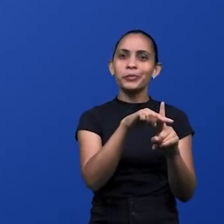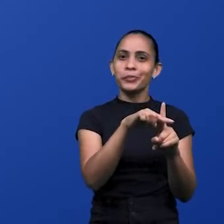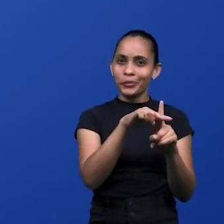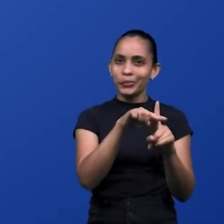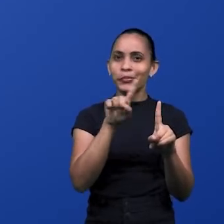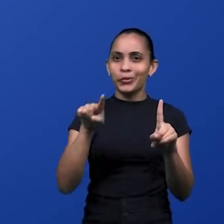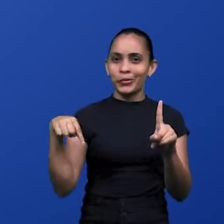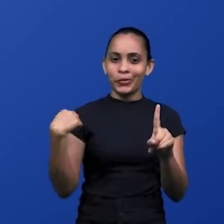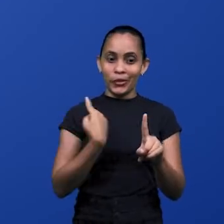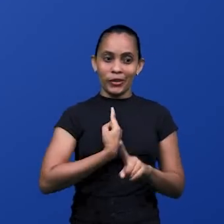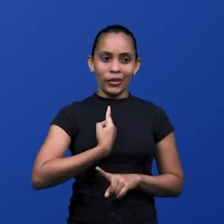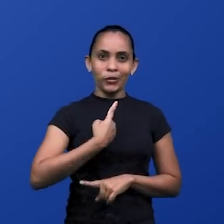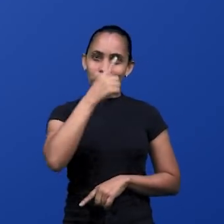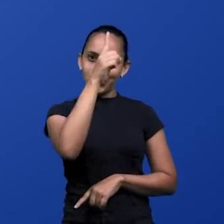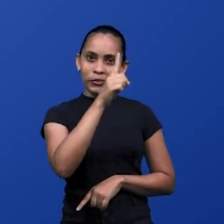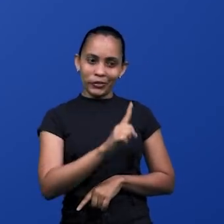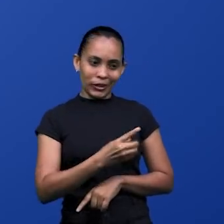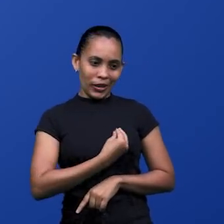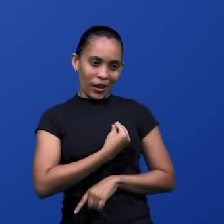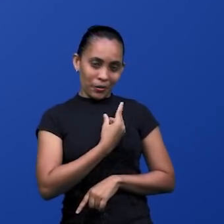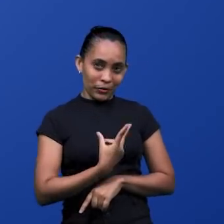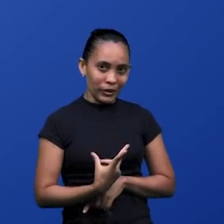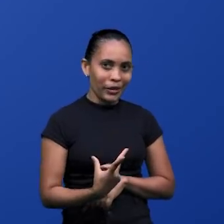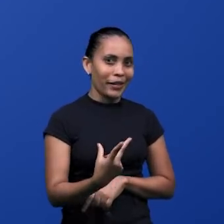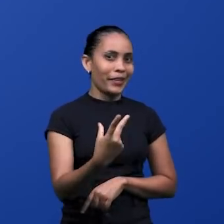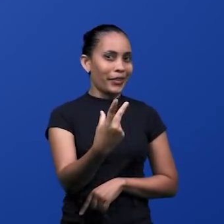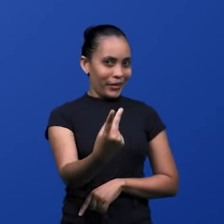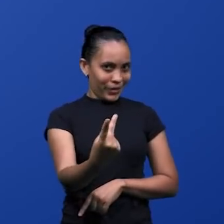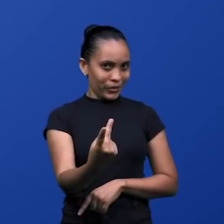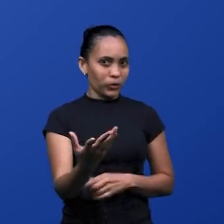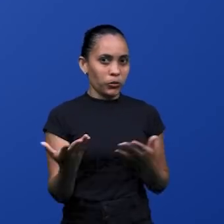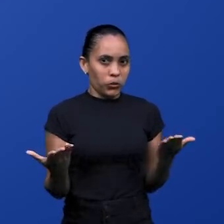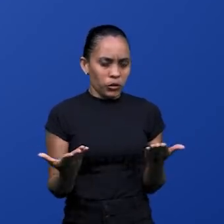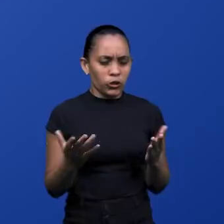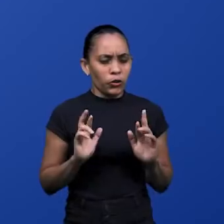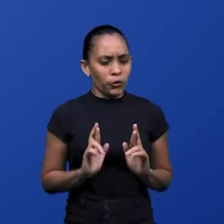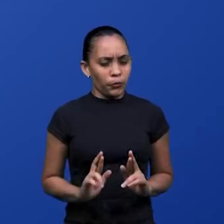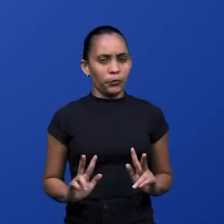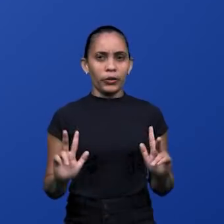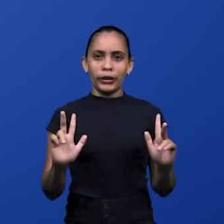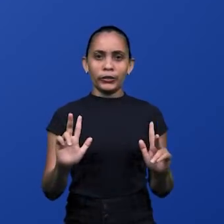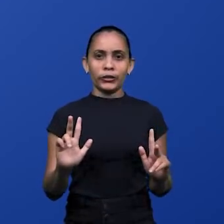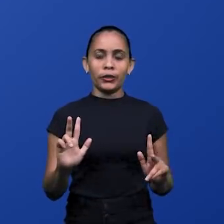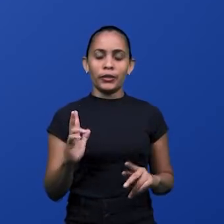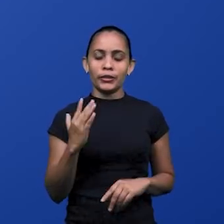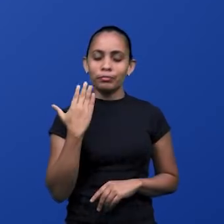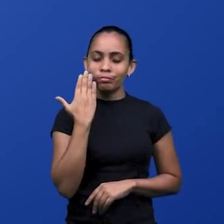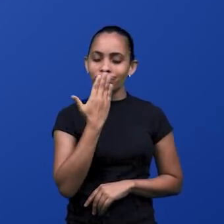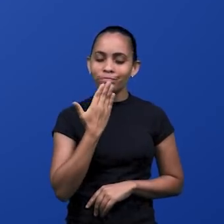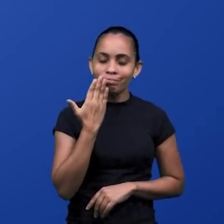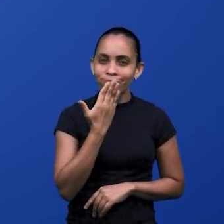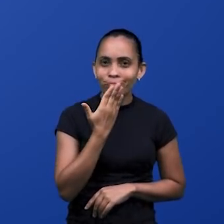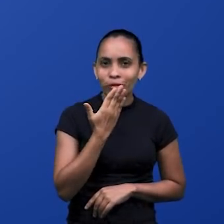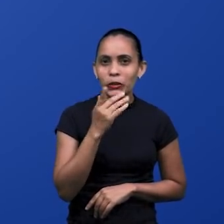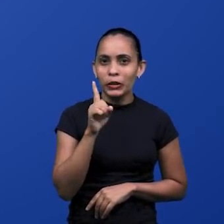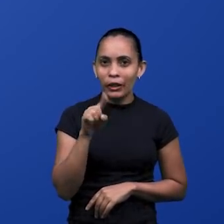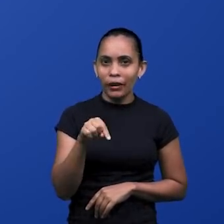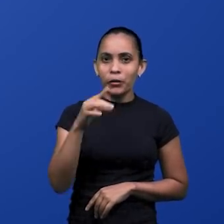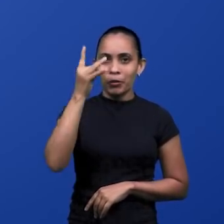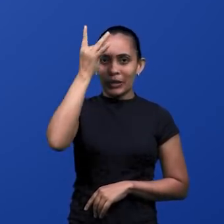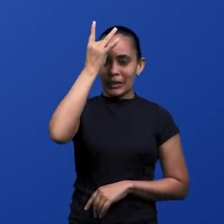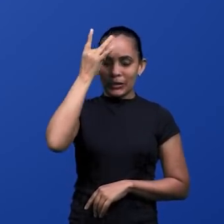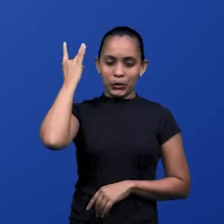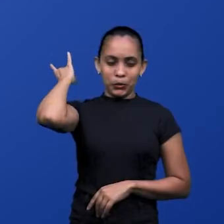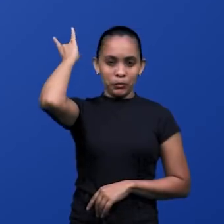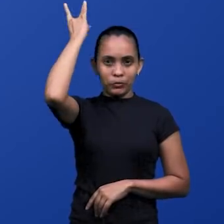doçura da vida para a igreja. E hoje não é diferente. Essa doçura, ela é a doçura